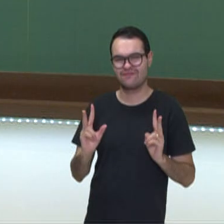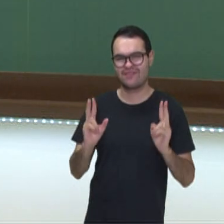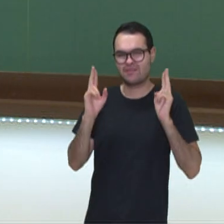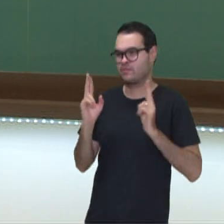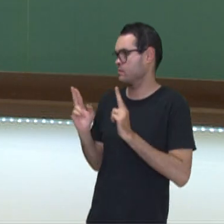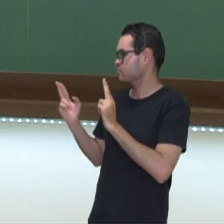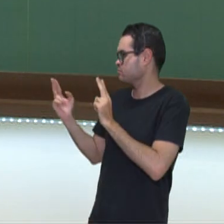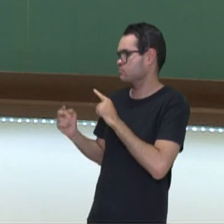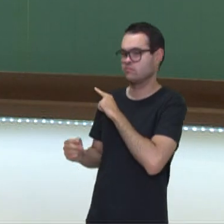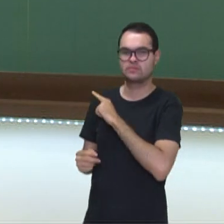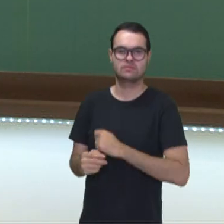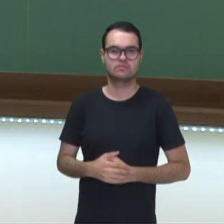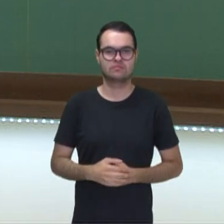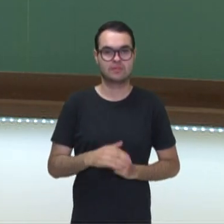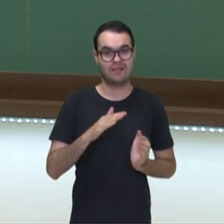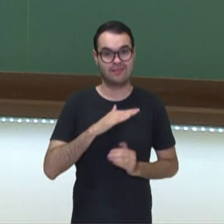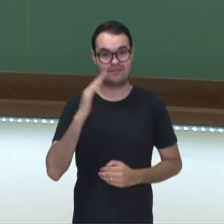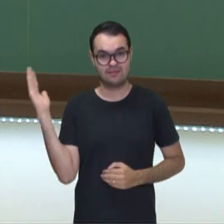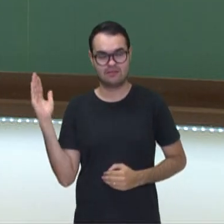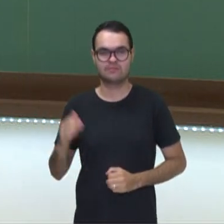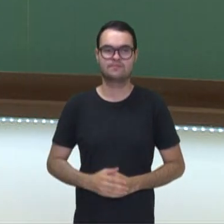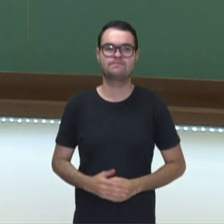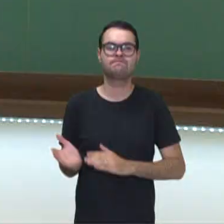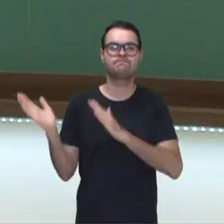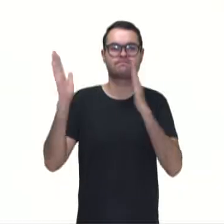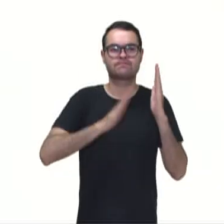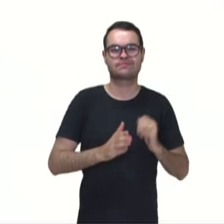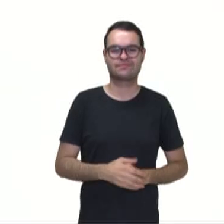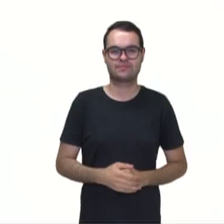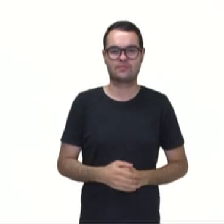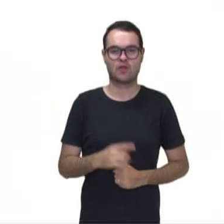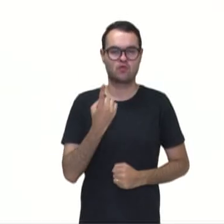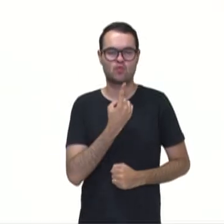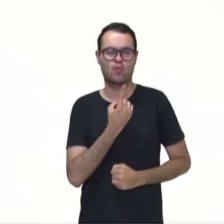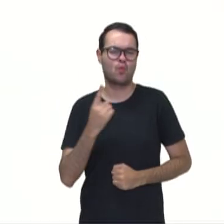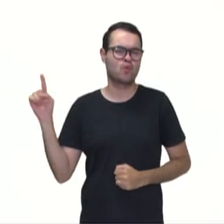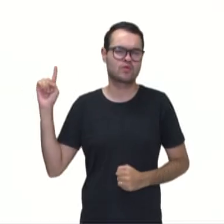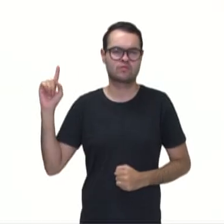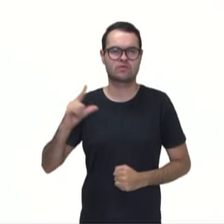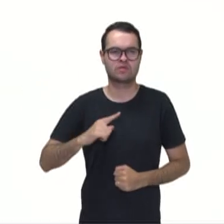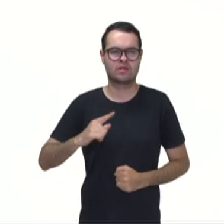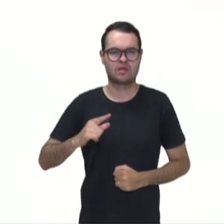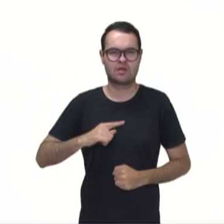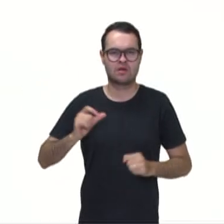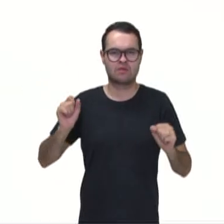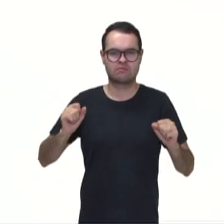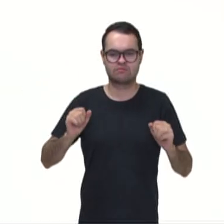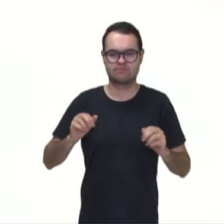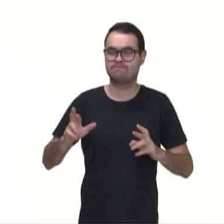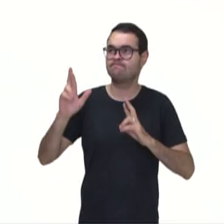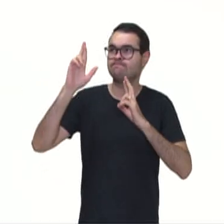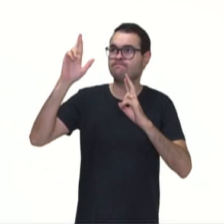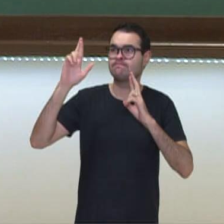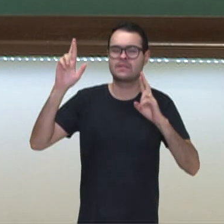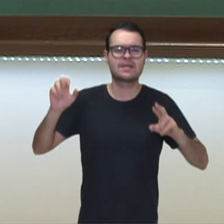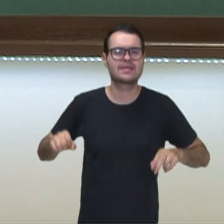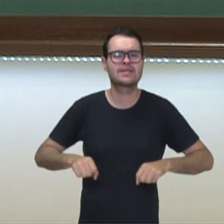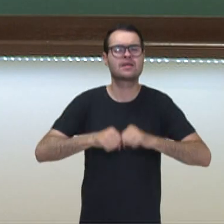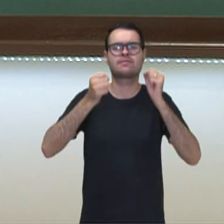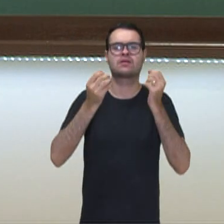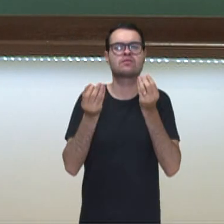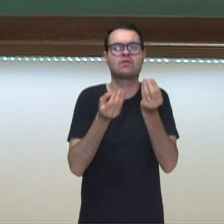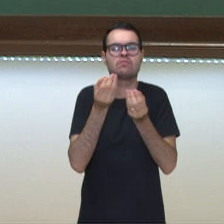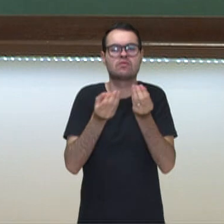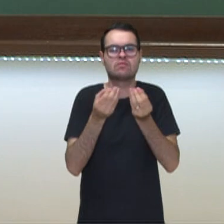fragmento da nossa tirinha à esquerda e respondam. No último quadrinho, temos uma quebra de expectativa. A que se deve